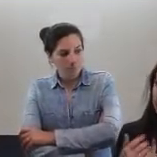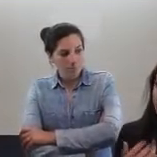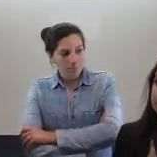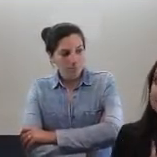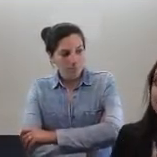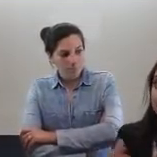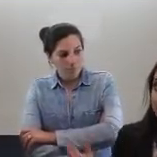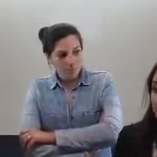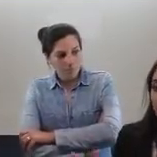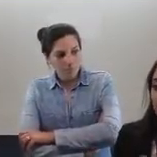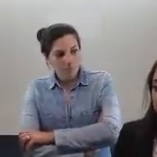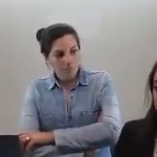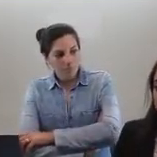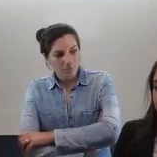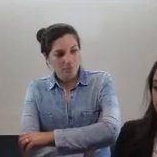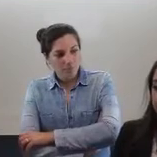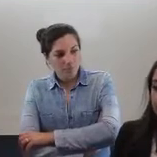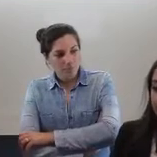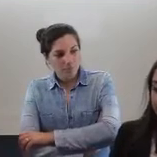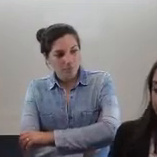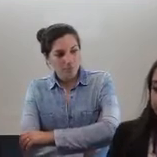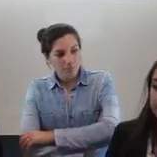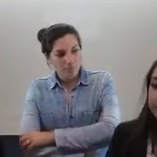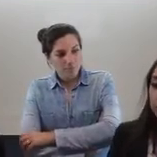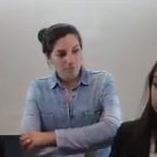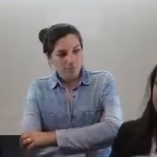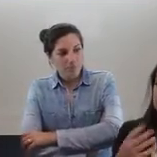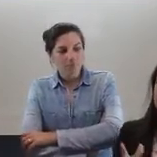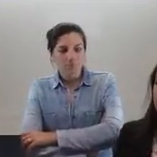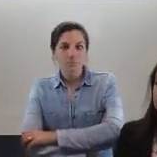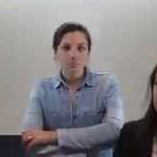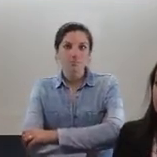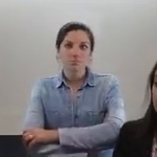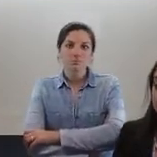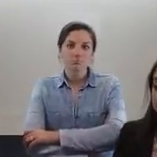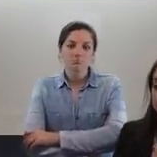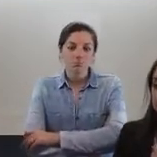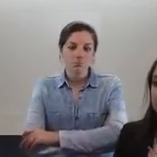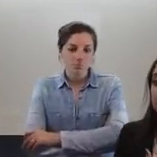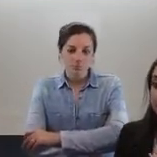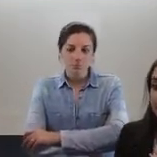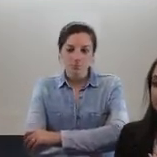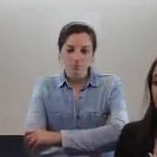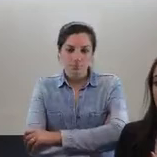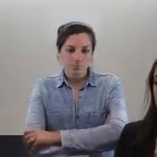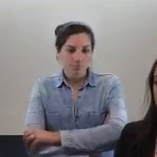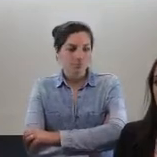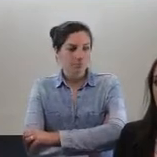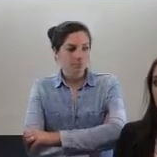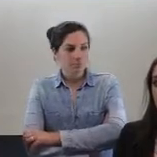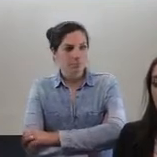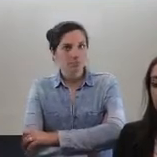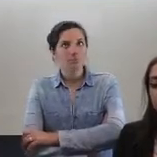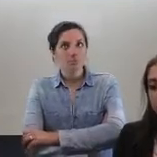tinha que pagar para ter acesso integral. Então assim, tem casos e casos, né? Mas é interessante a gente conhecer as ferramentas